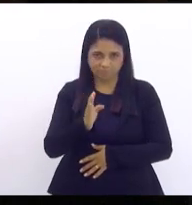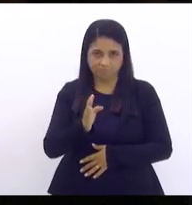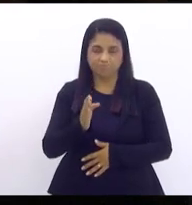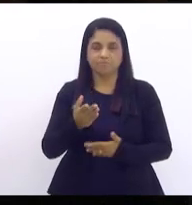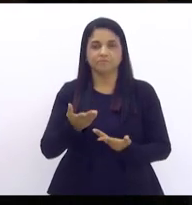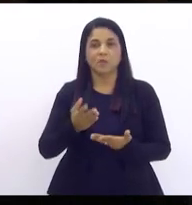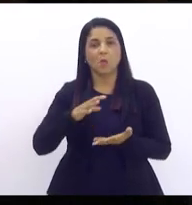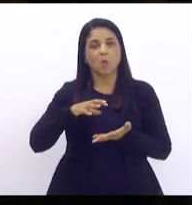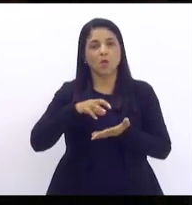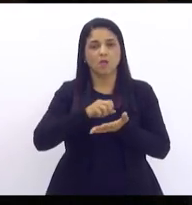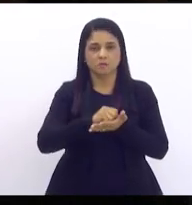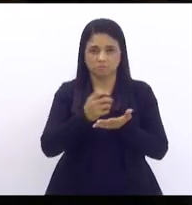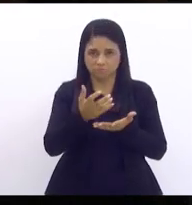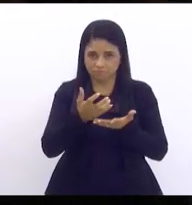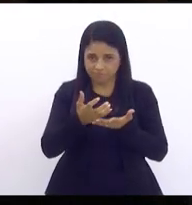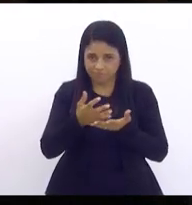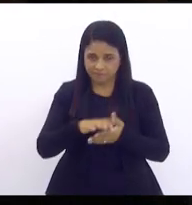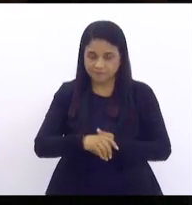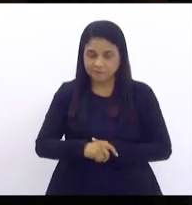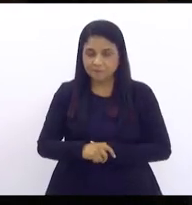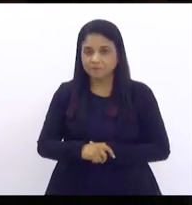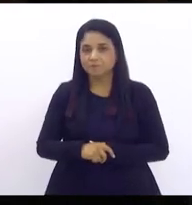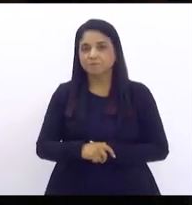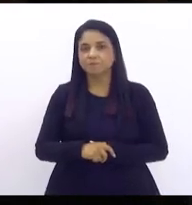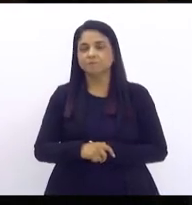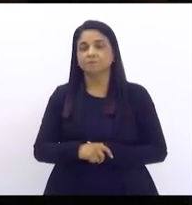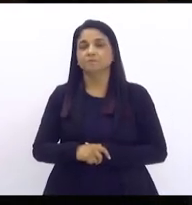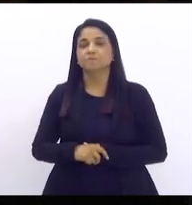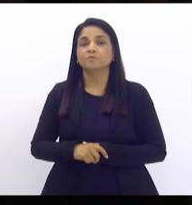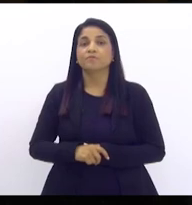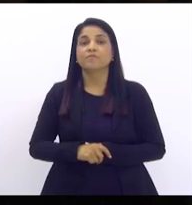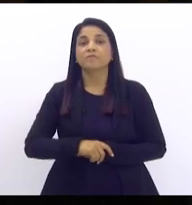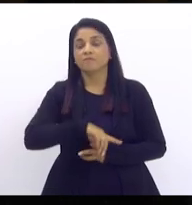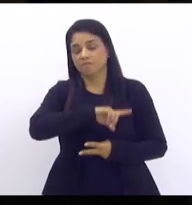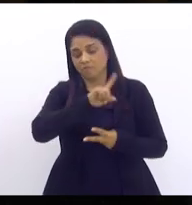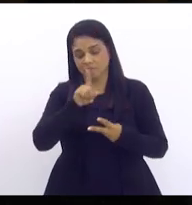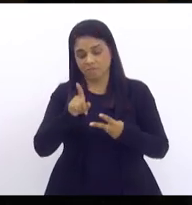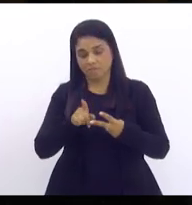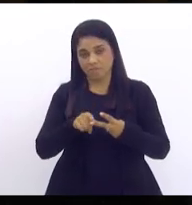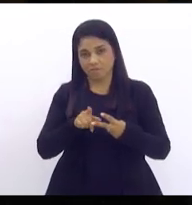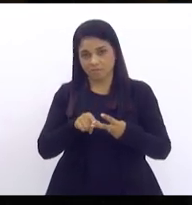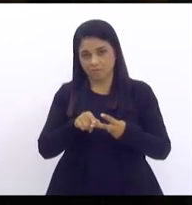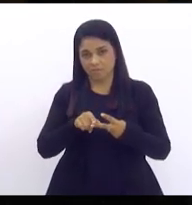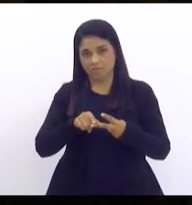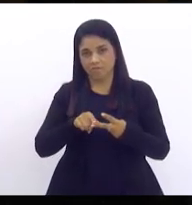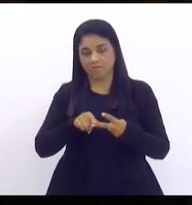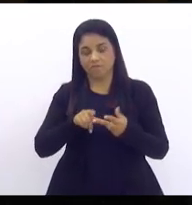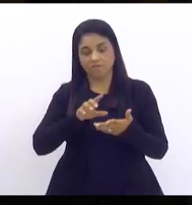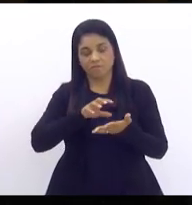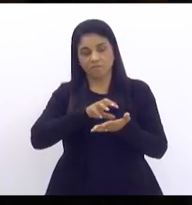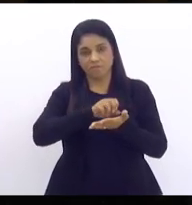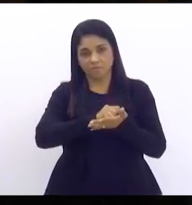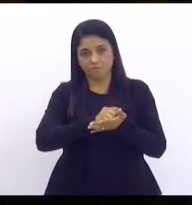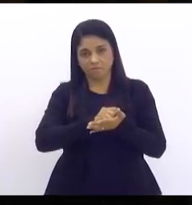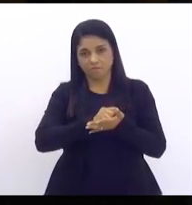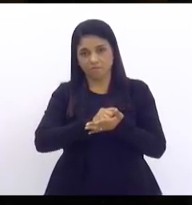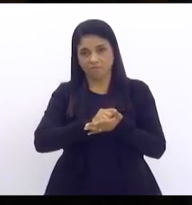esse registro. Segundo registro, senhor presidente, na mesma linha do dia de